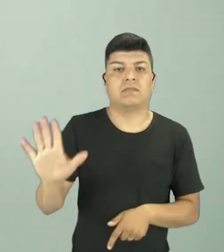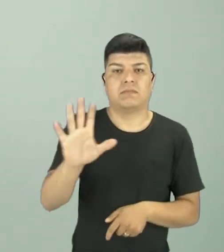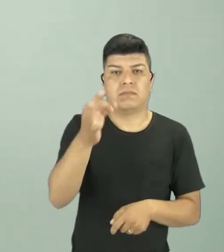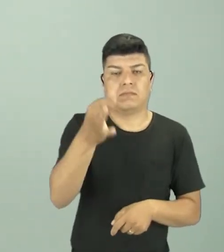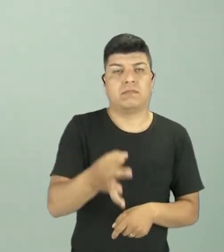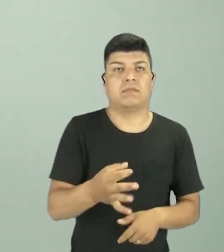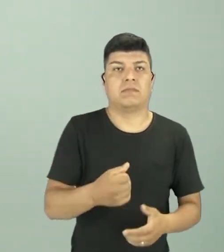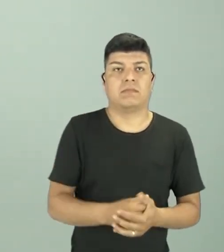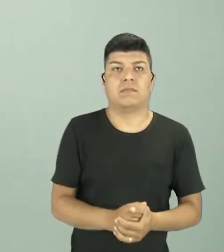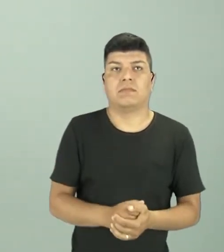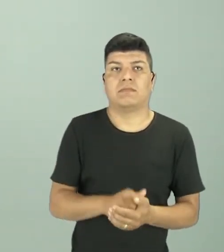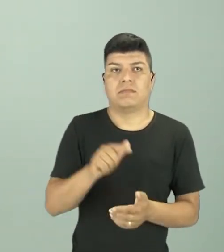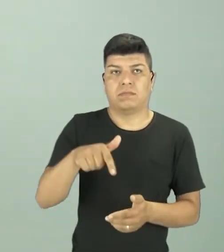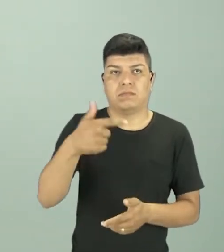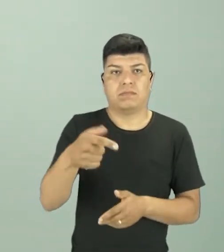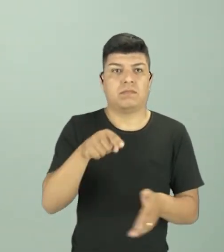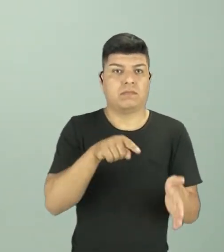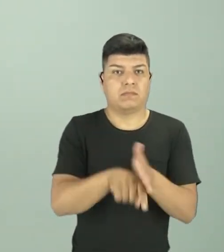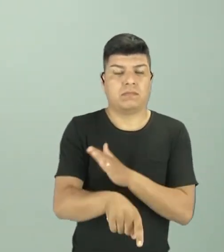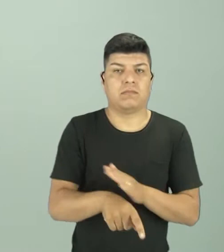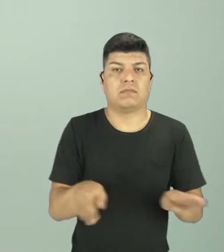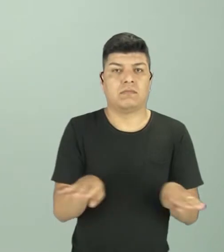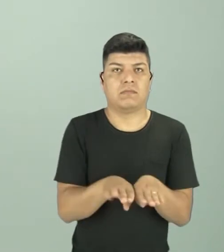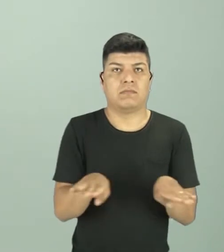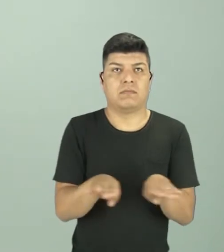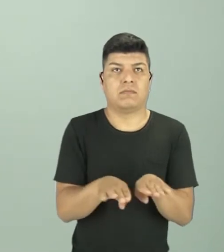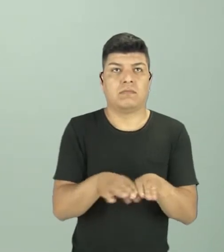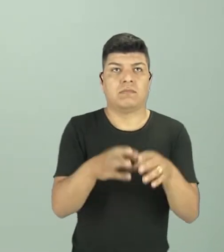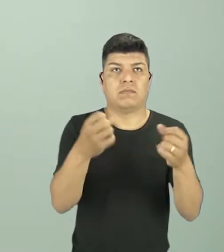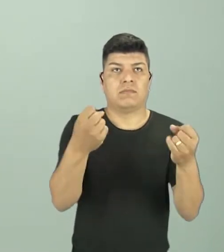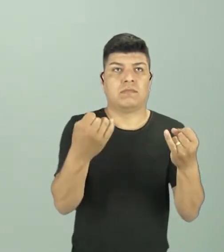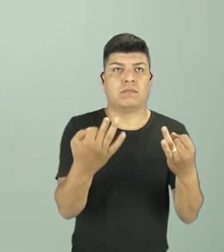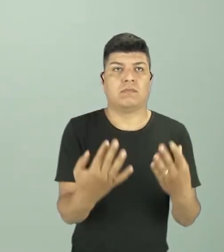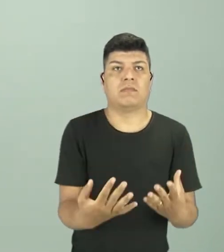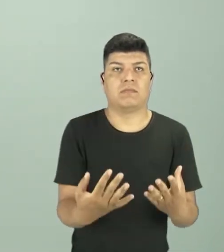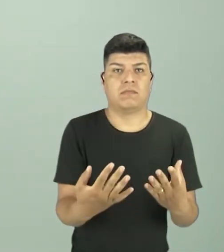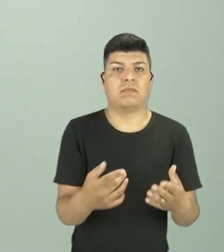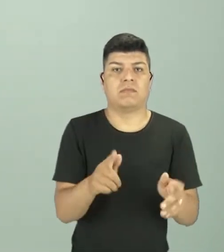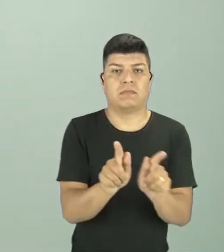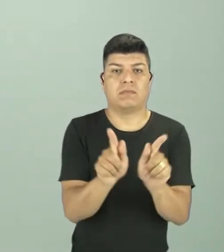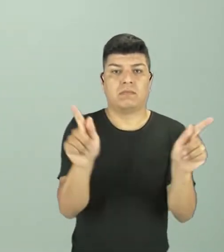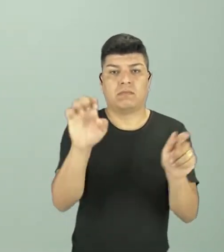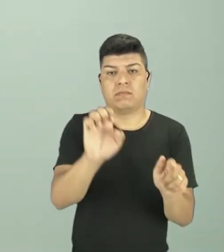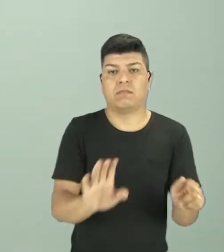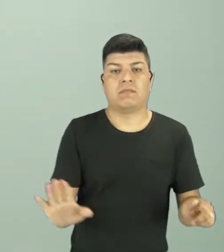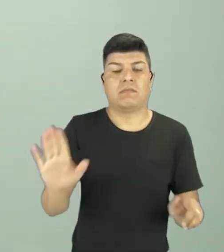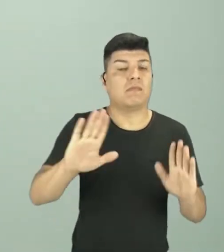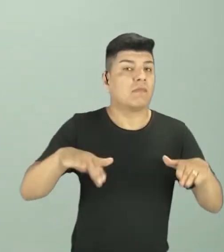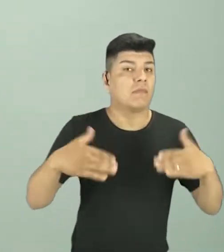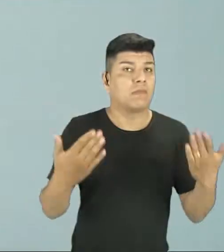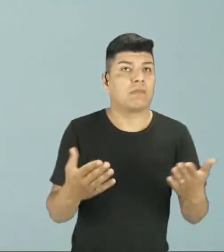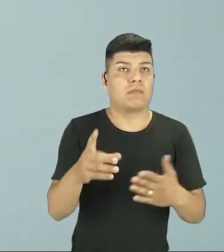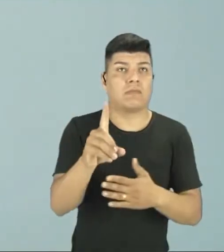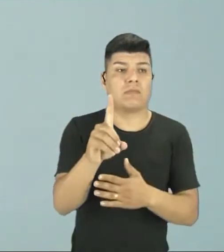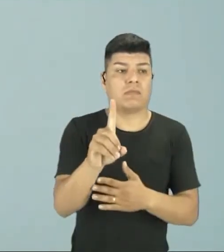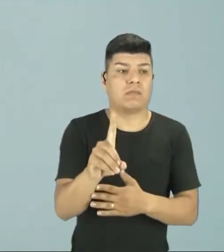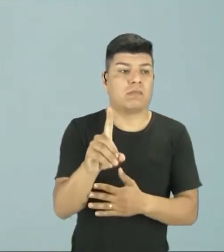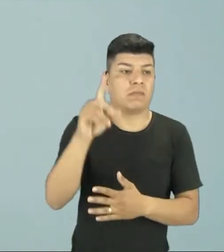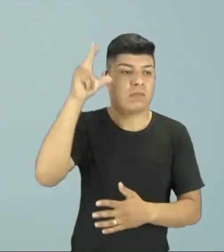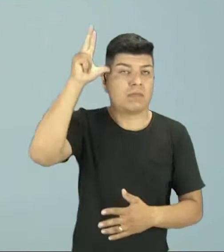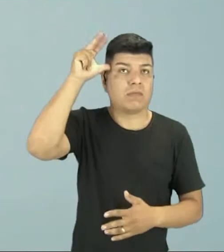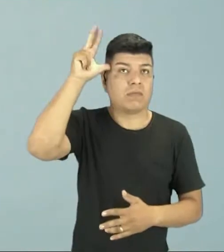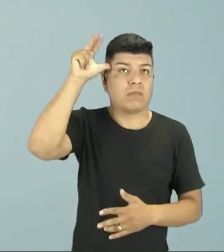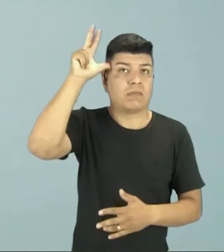E aí nós vamos para a próxima questão, que também vai falar sobre uma vanguarda europeia, que é o dadaísmo, pessoal,